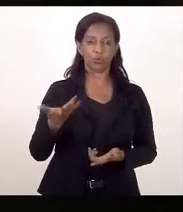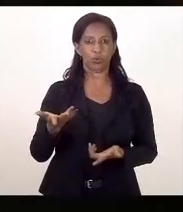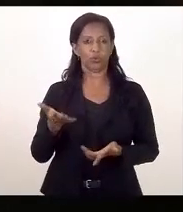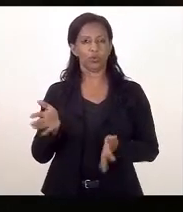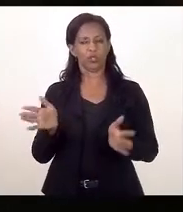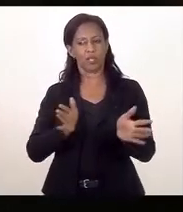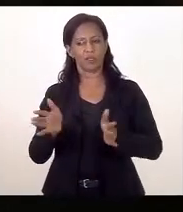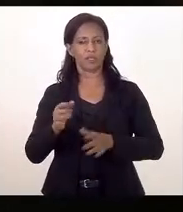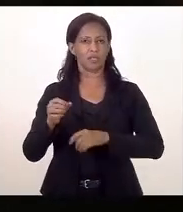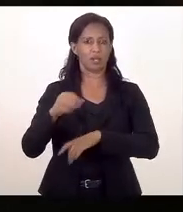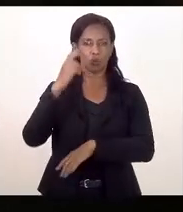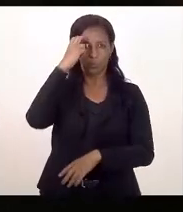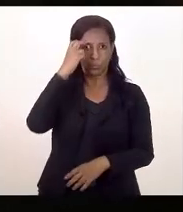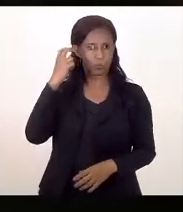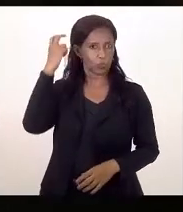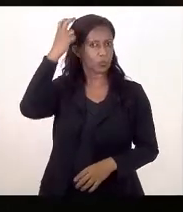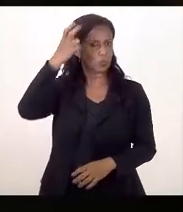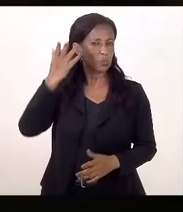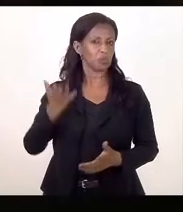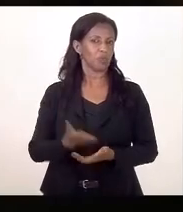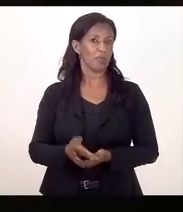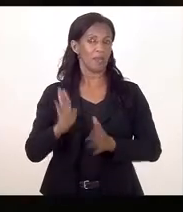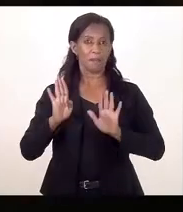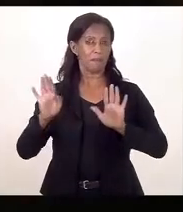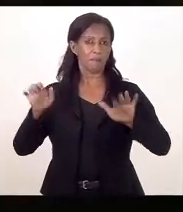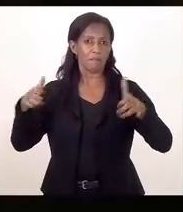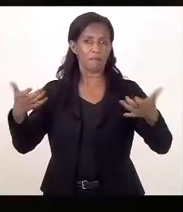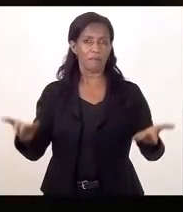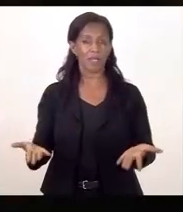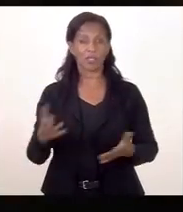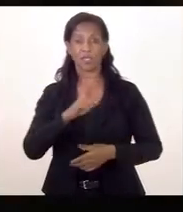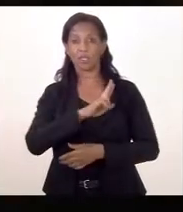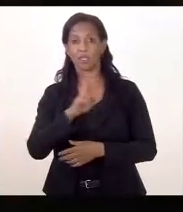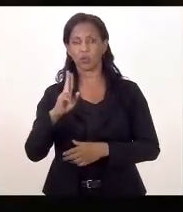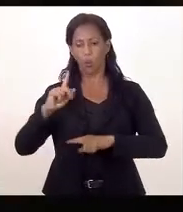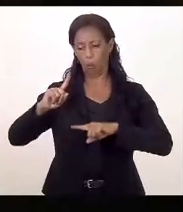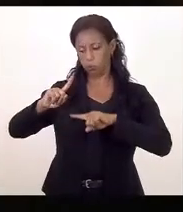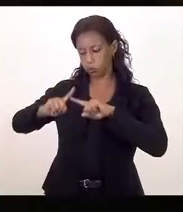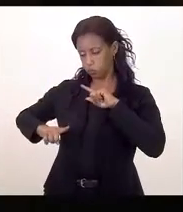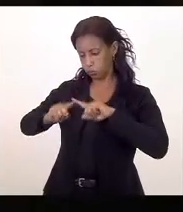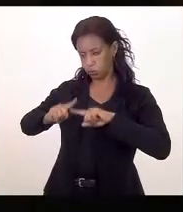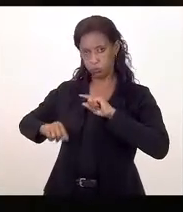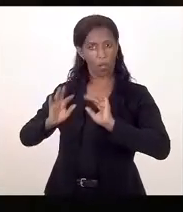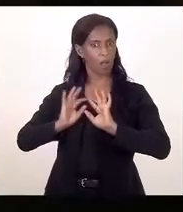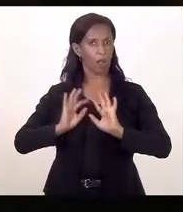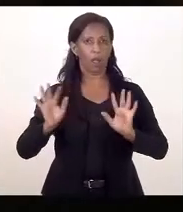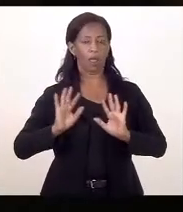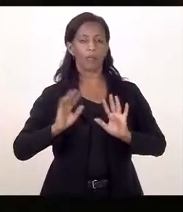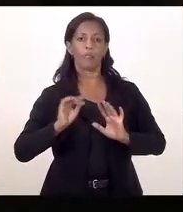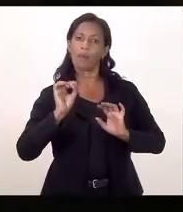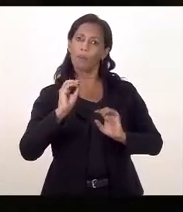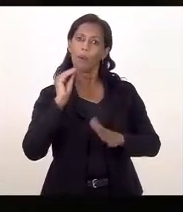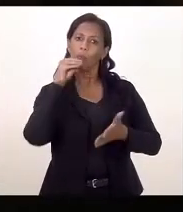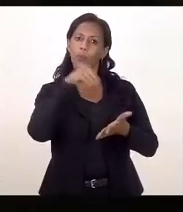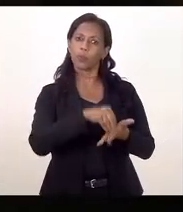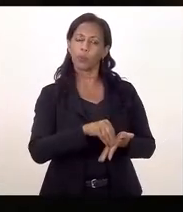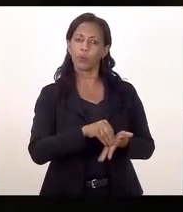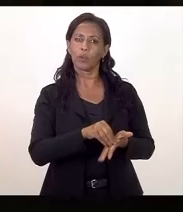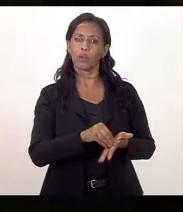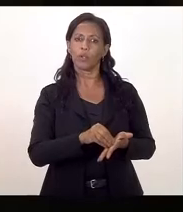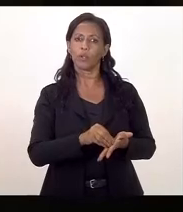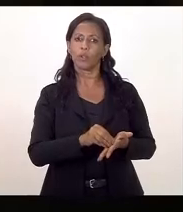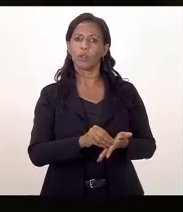à cultura, de acesso a bens, não só materiais, mas bens colocados a partir de